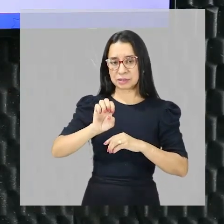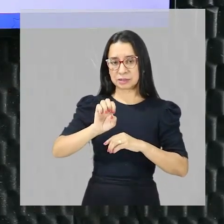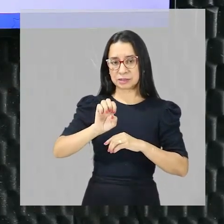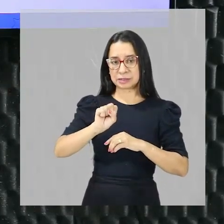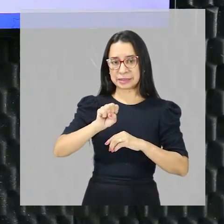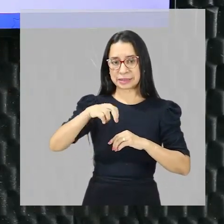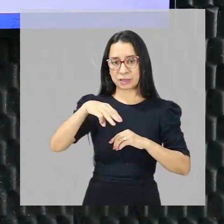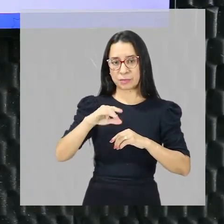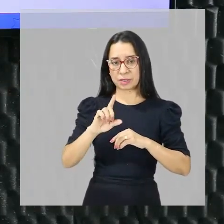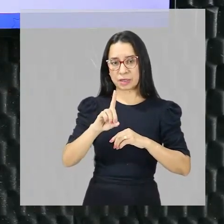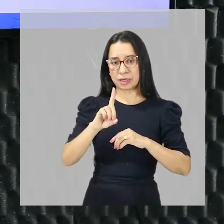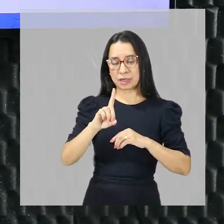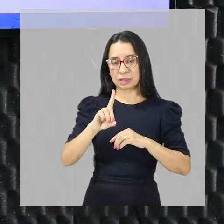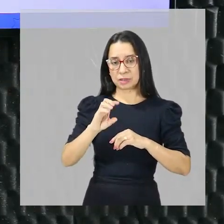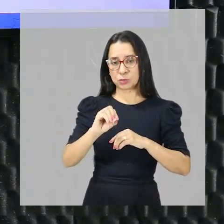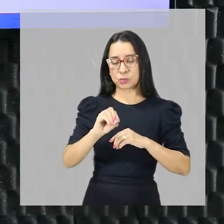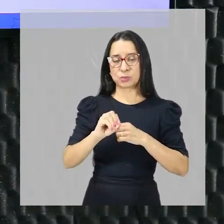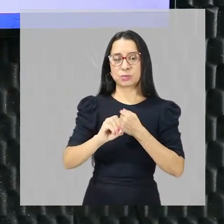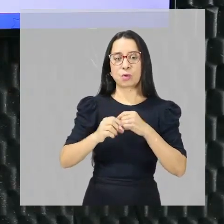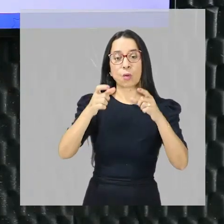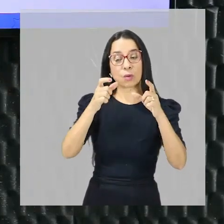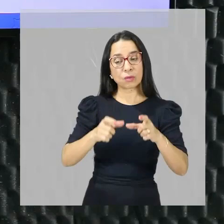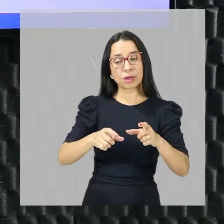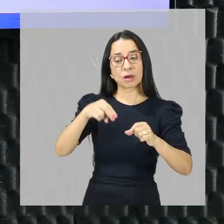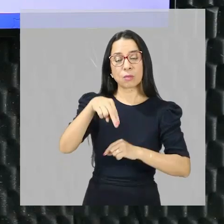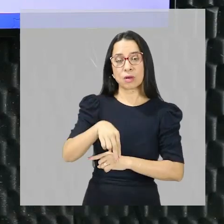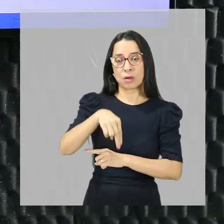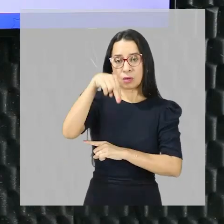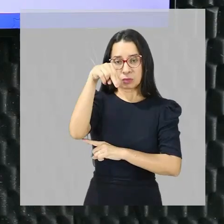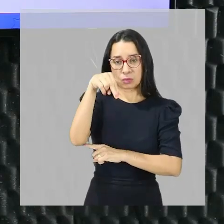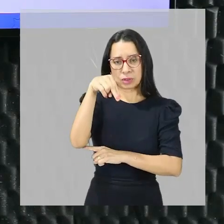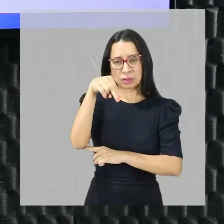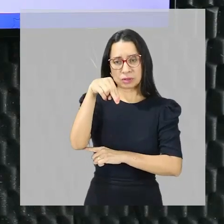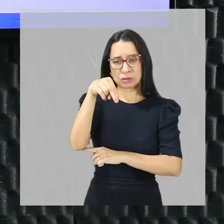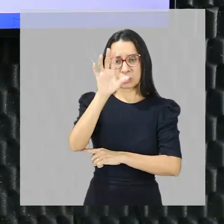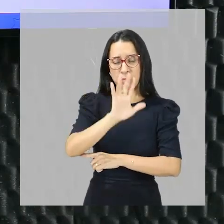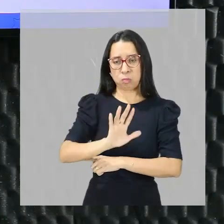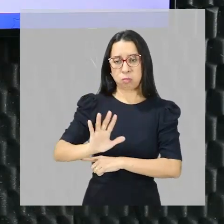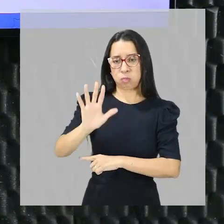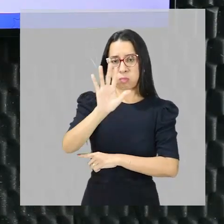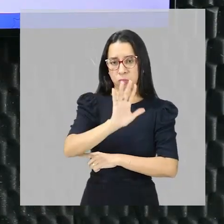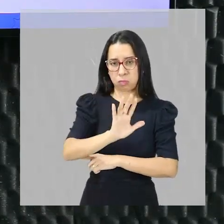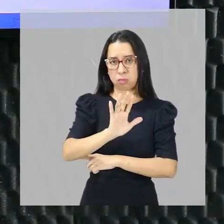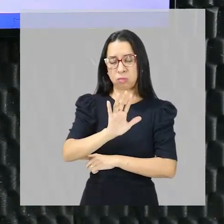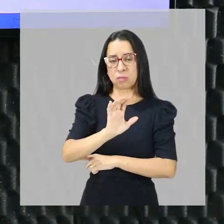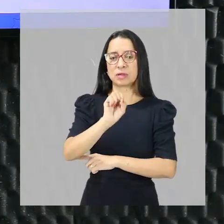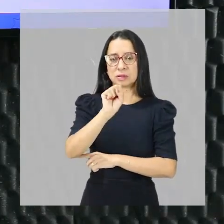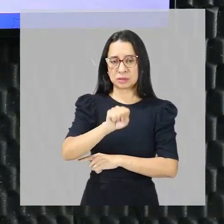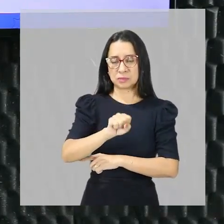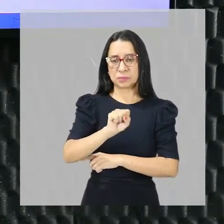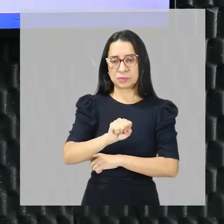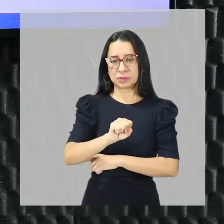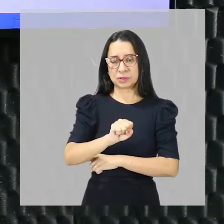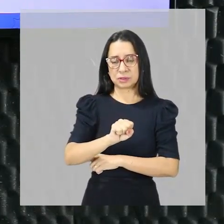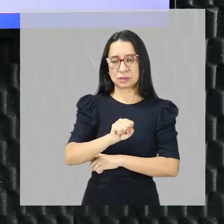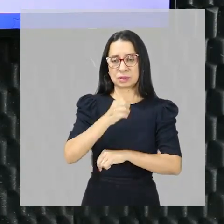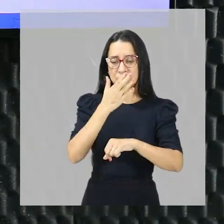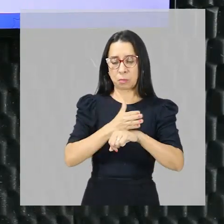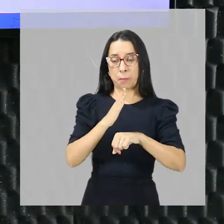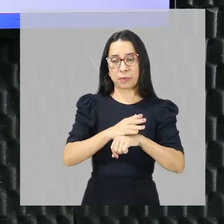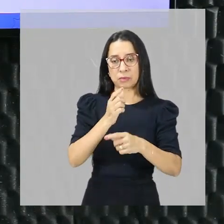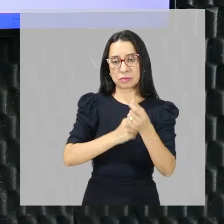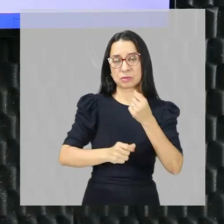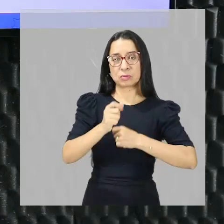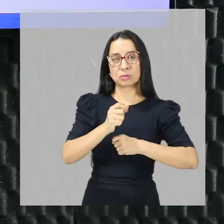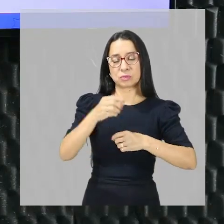o índice pluviométrico. O local é o Nordeste que está situado esse bioma, com esse clima? Com certeza. As atividades